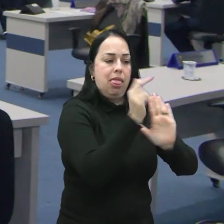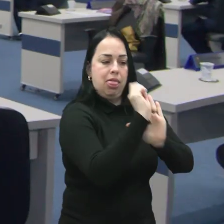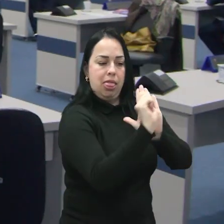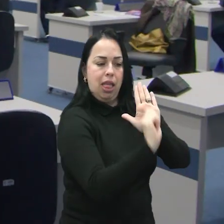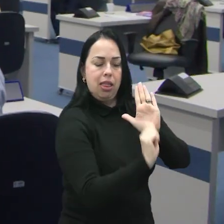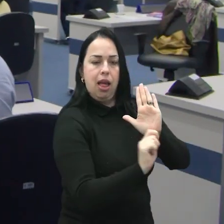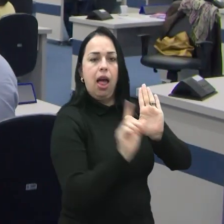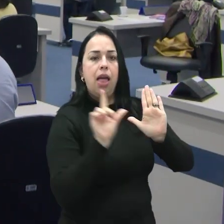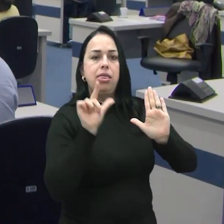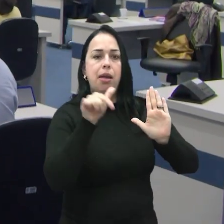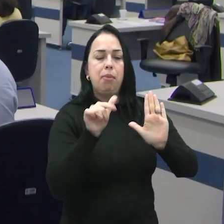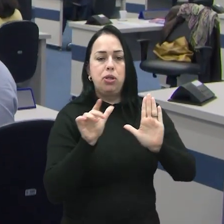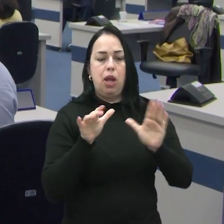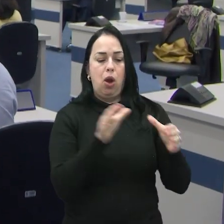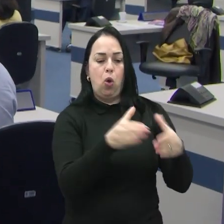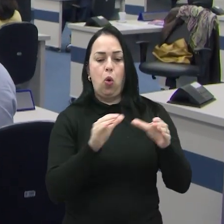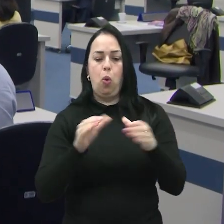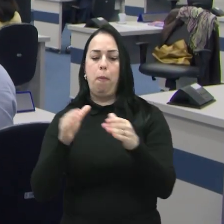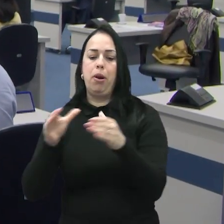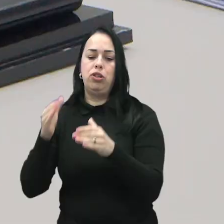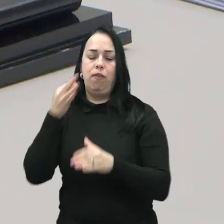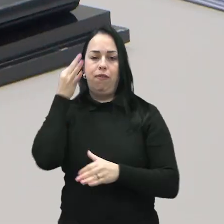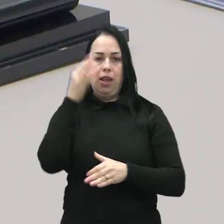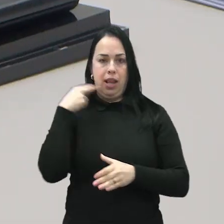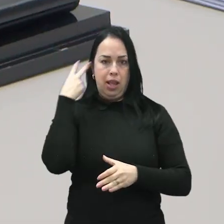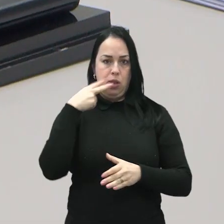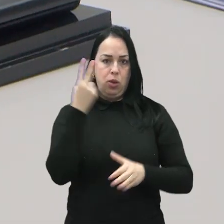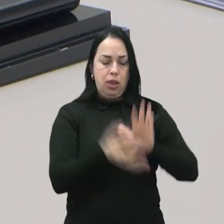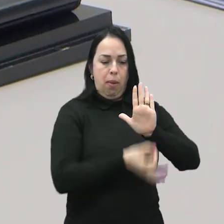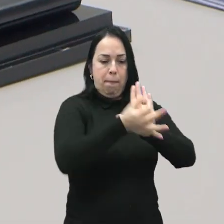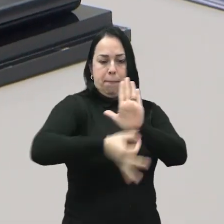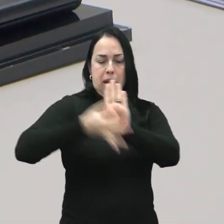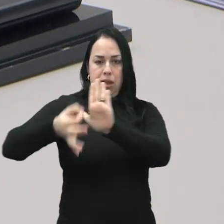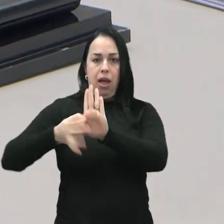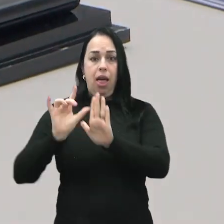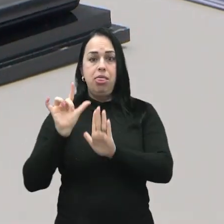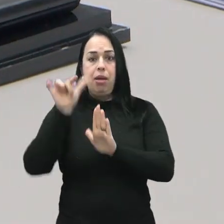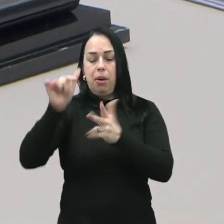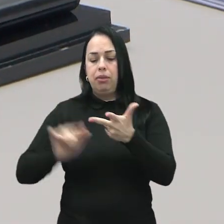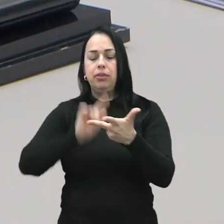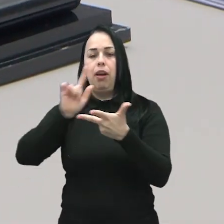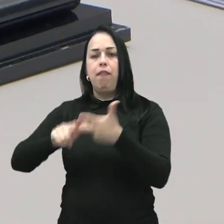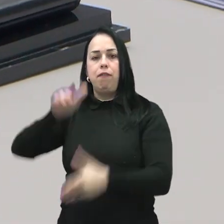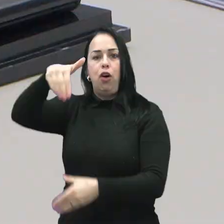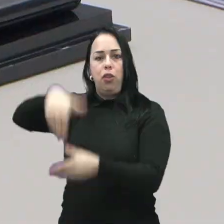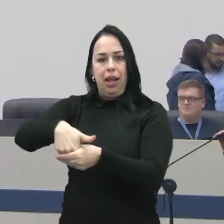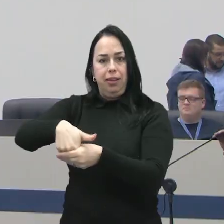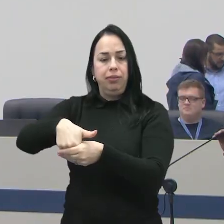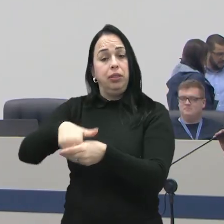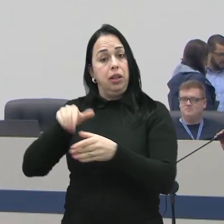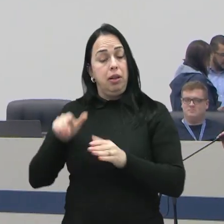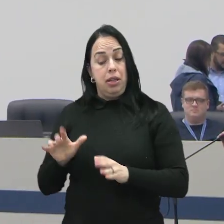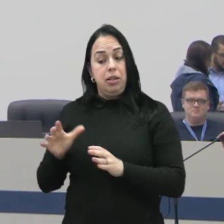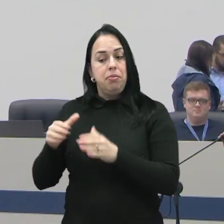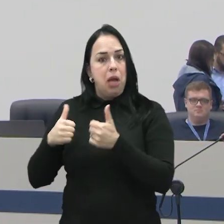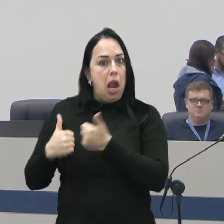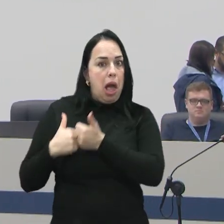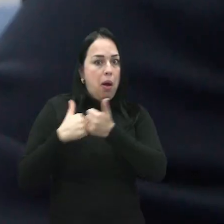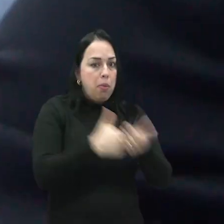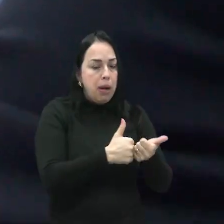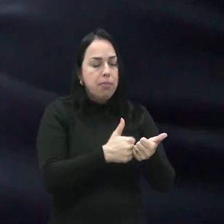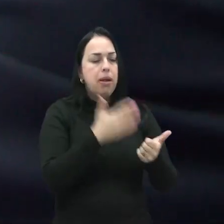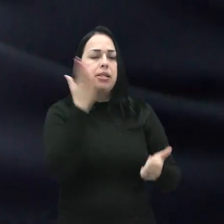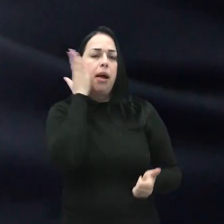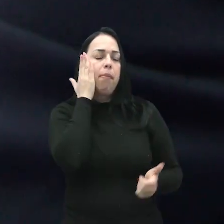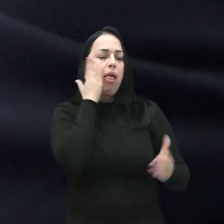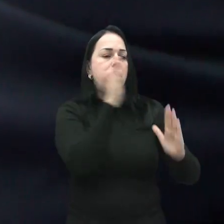passando pela análise nas comissões até a preparação para a votação final. O objetivo é